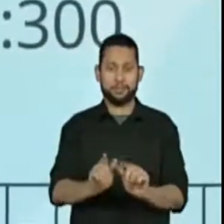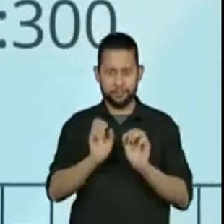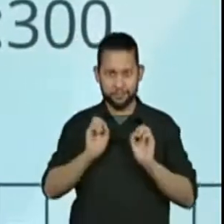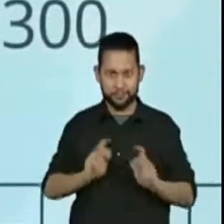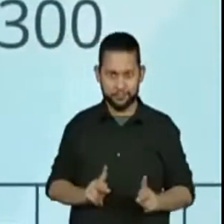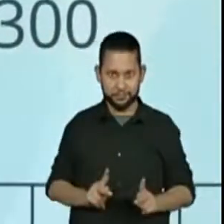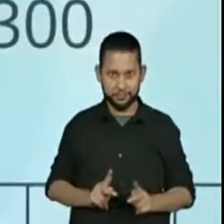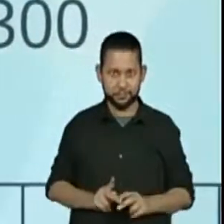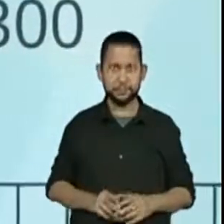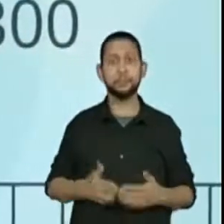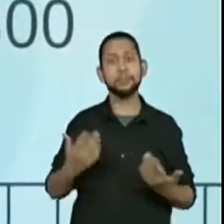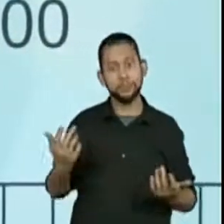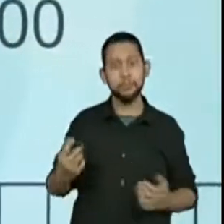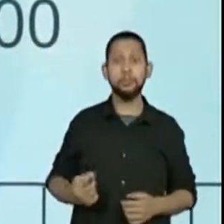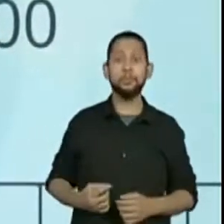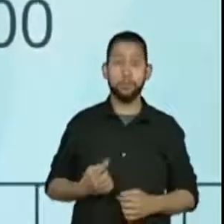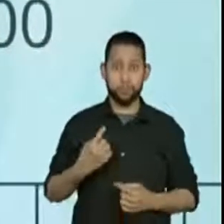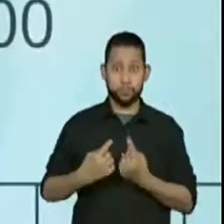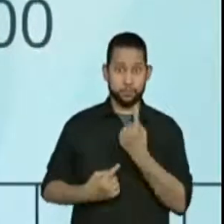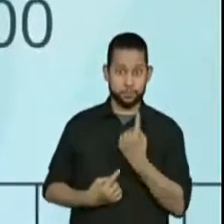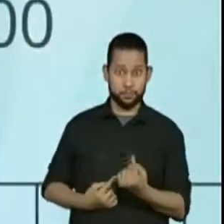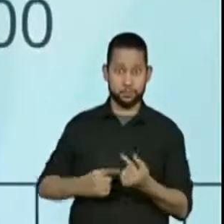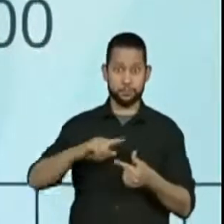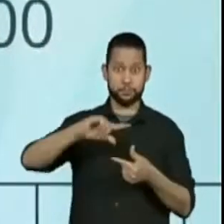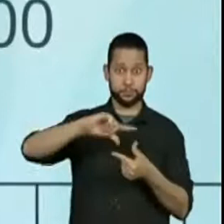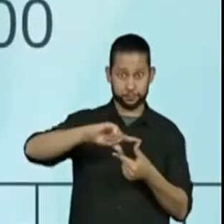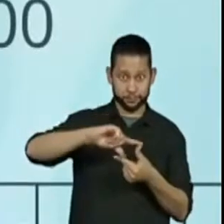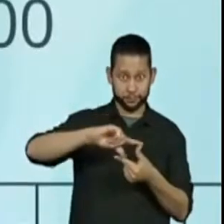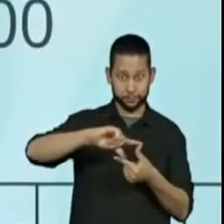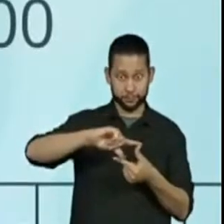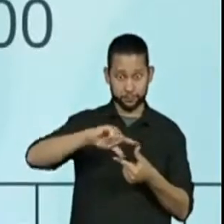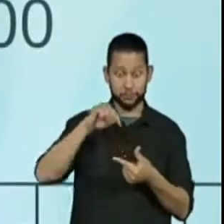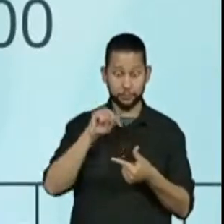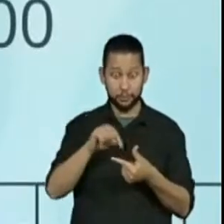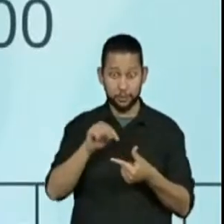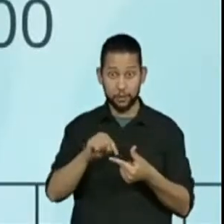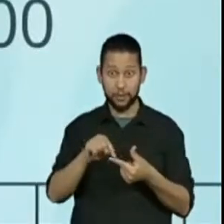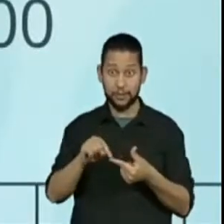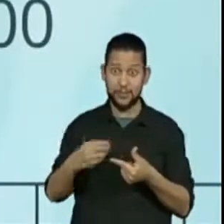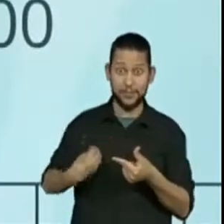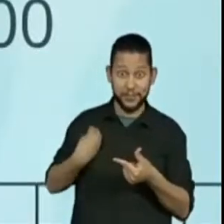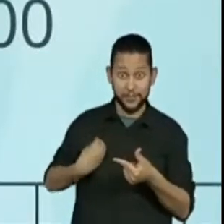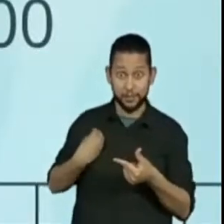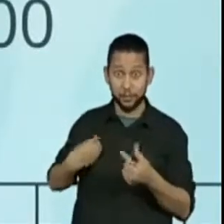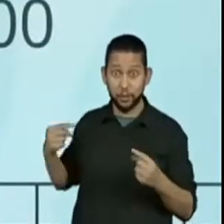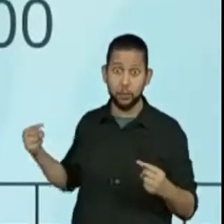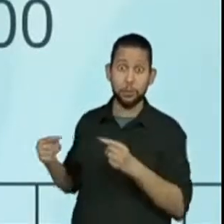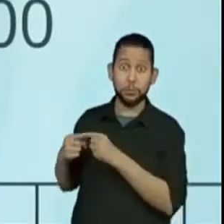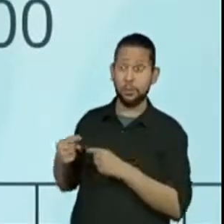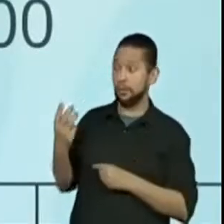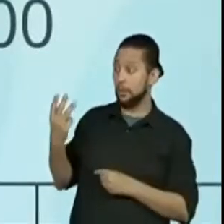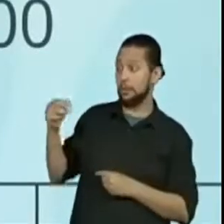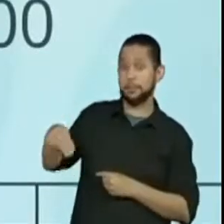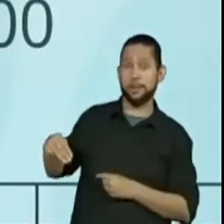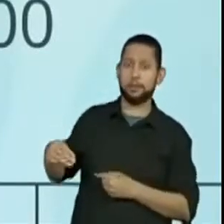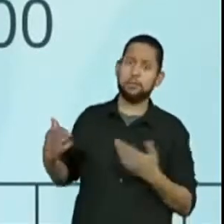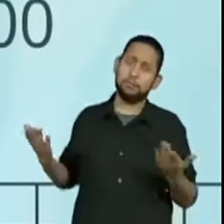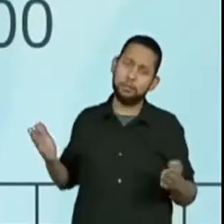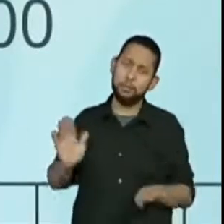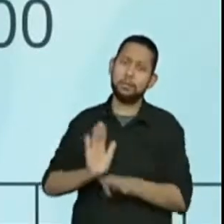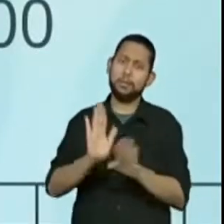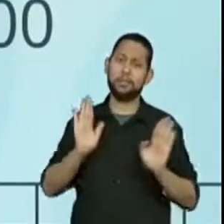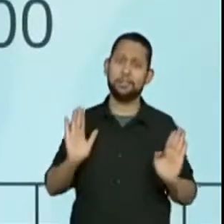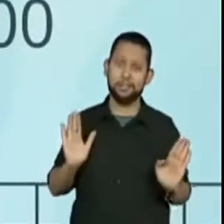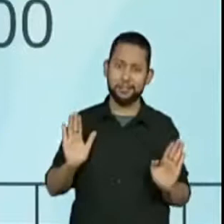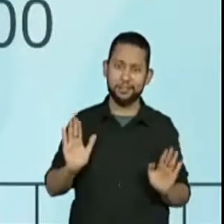quadriculada equivalem a 3 metros. Agora eu facilitei de vez. Eu